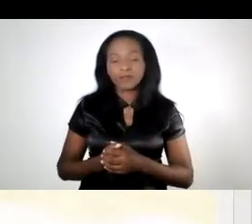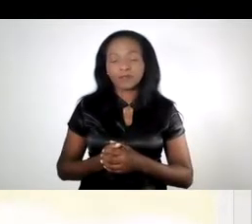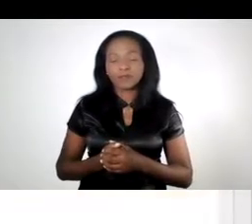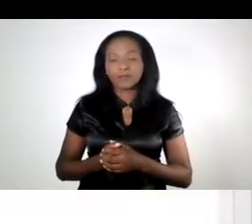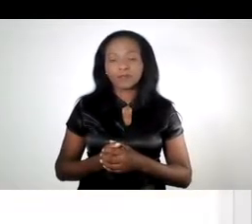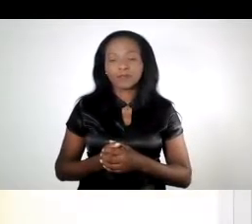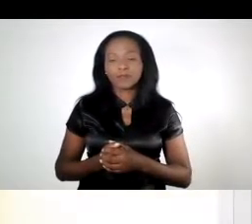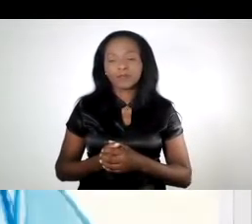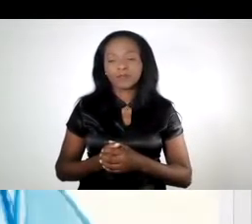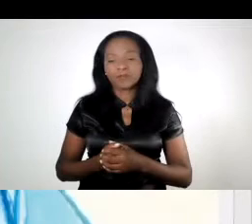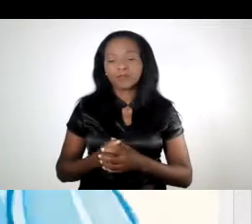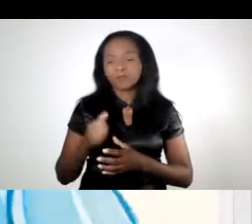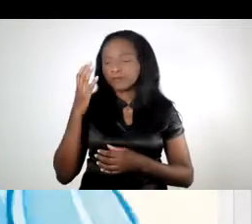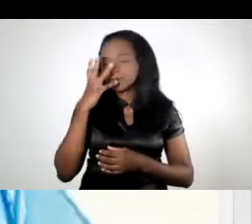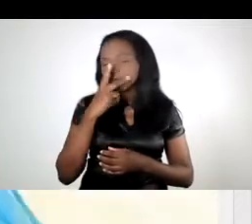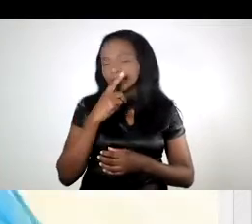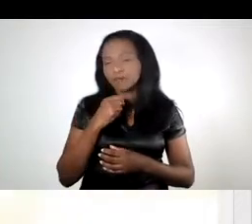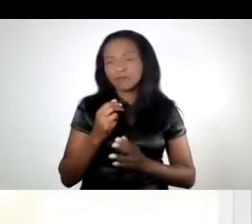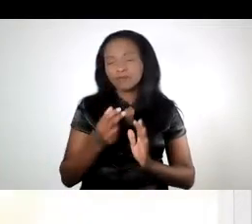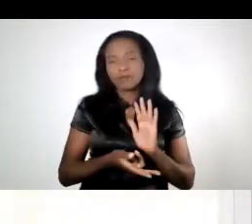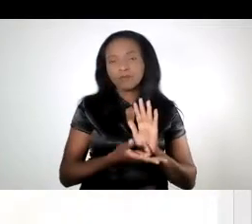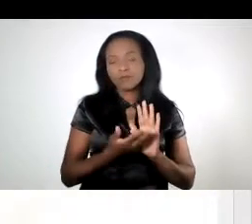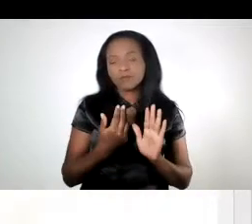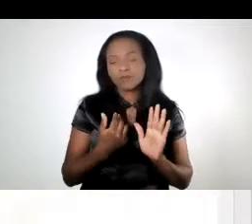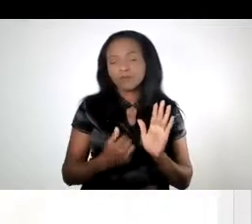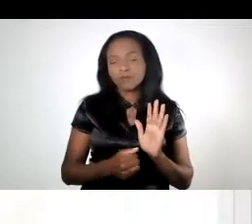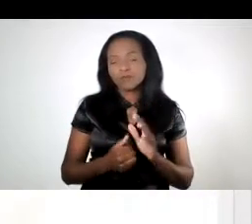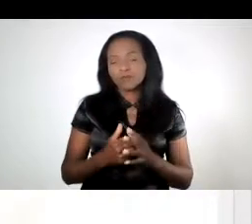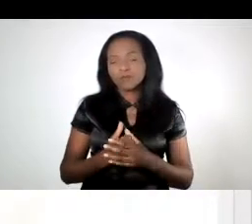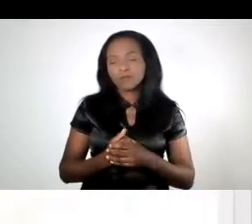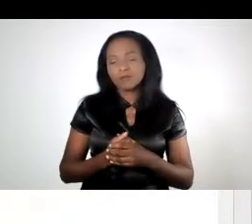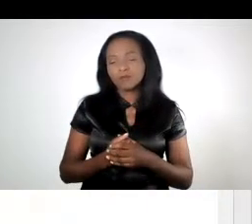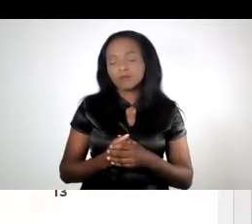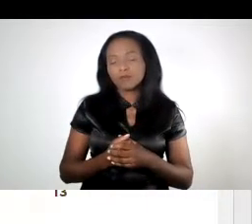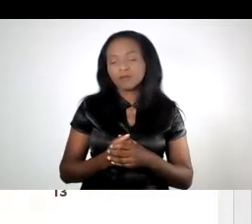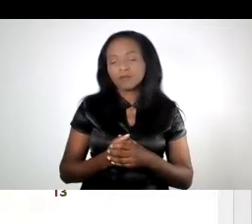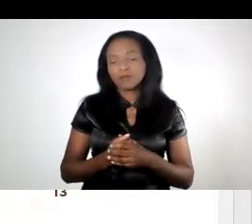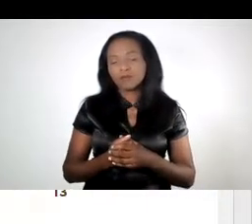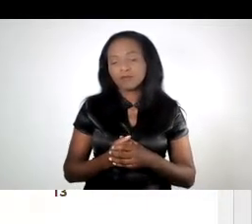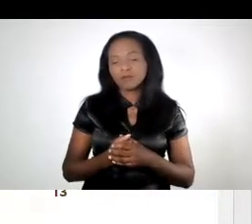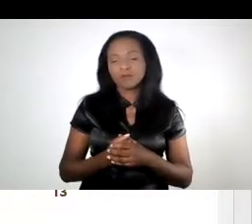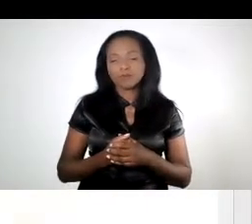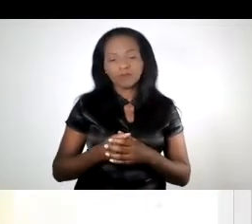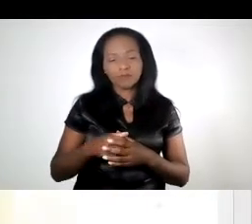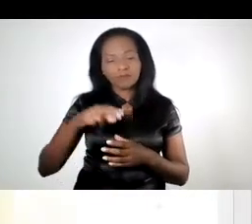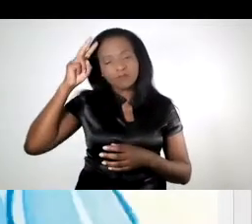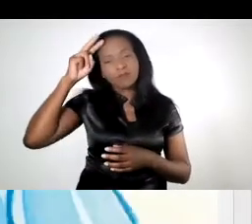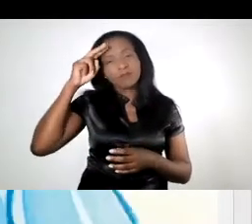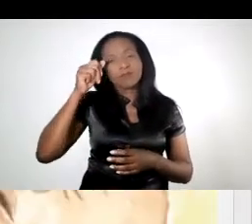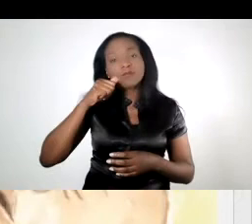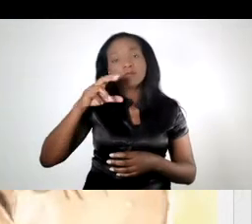Olha que linda essa ilustração, gente. Eu pararia aqui nela. Lembra minha avó.